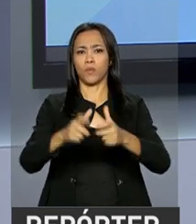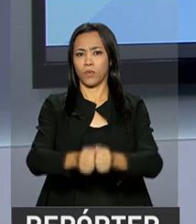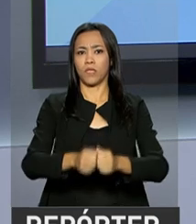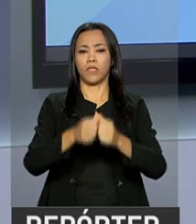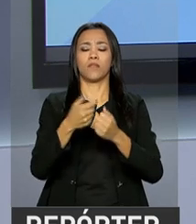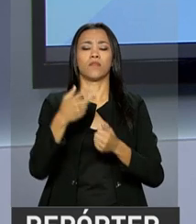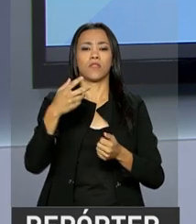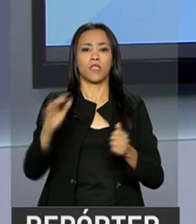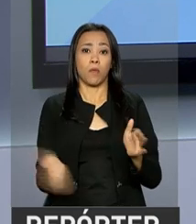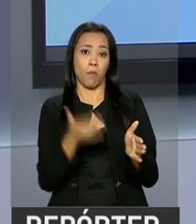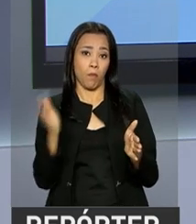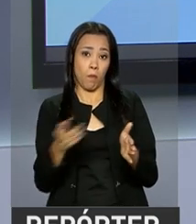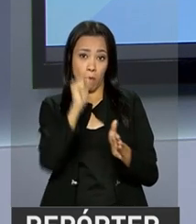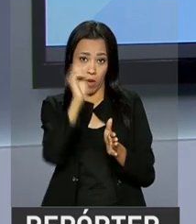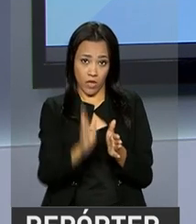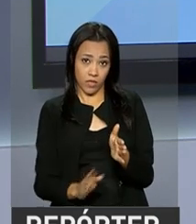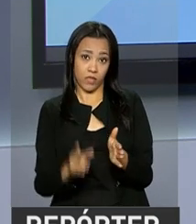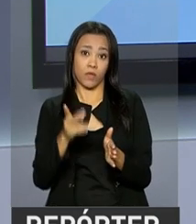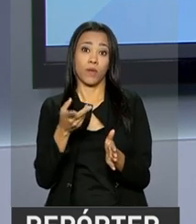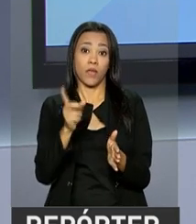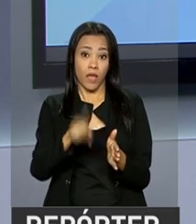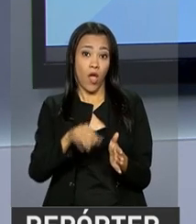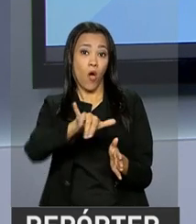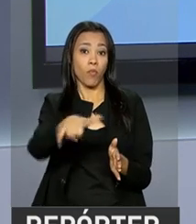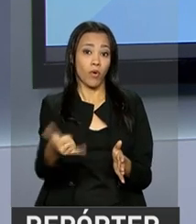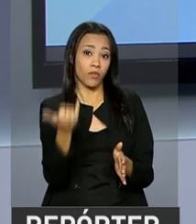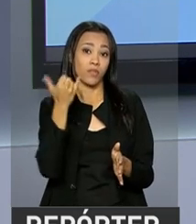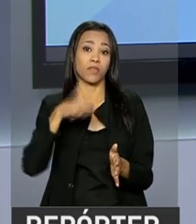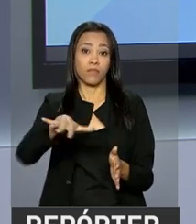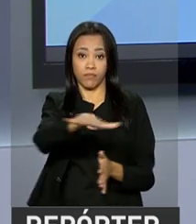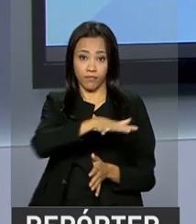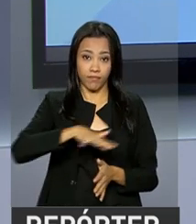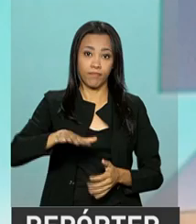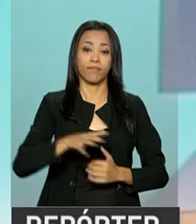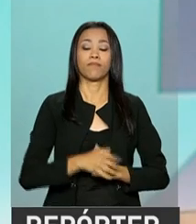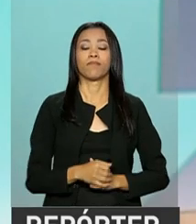Brasil e é um setor de oportunidades para